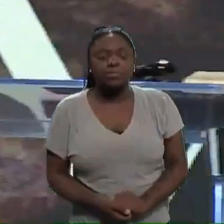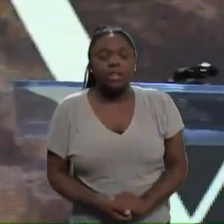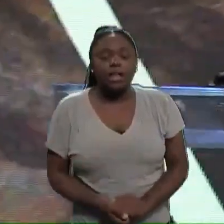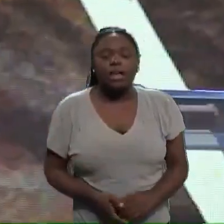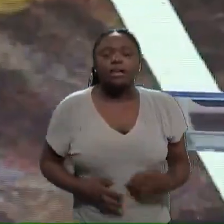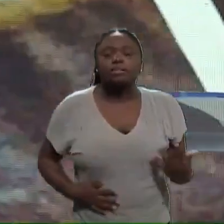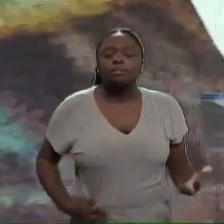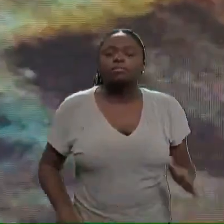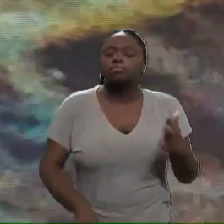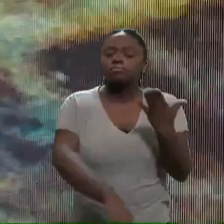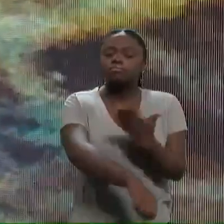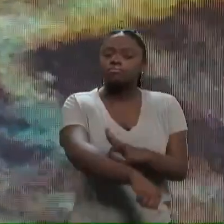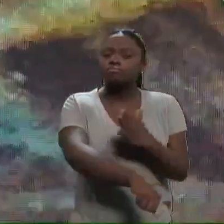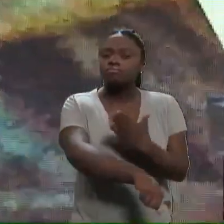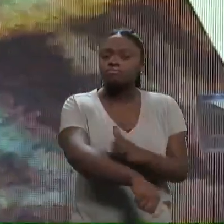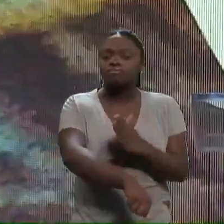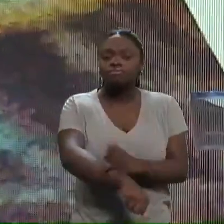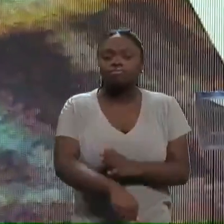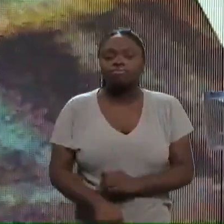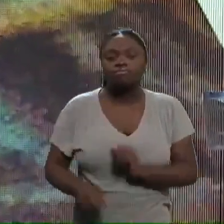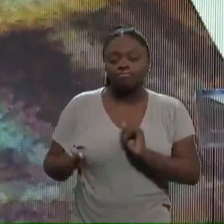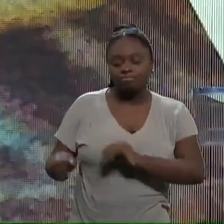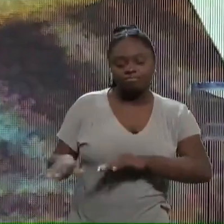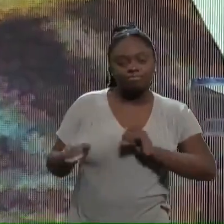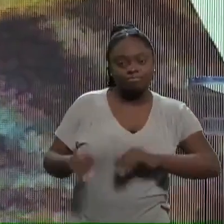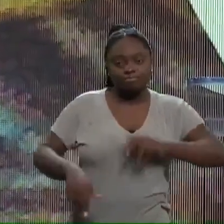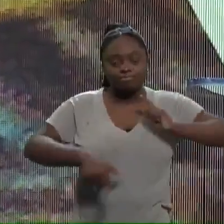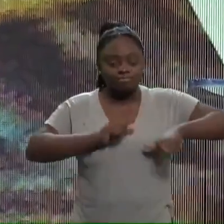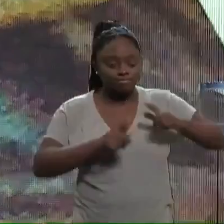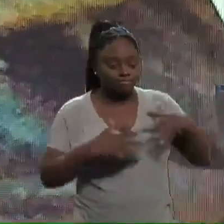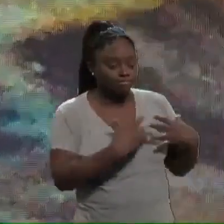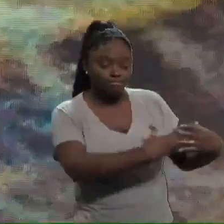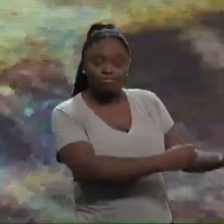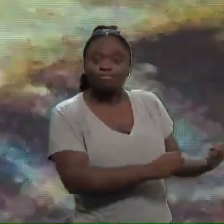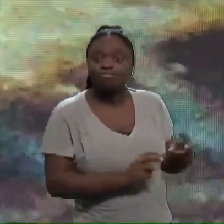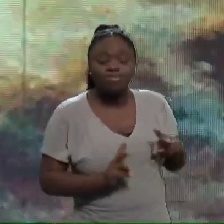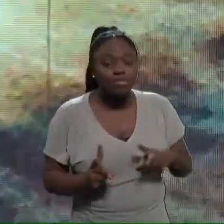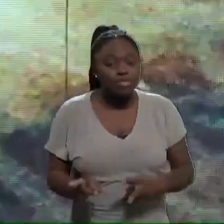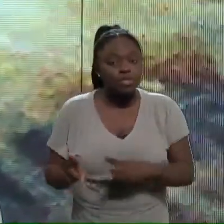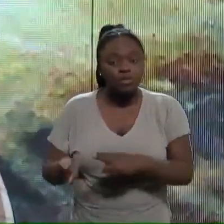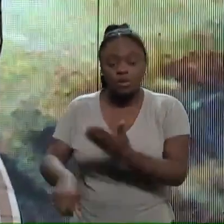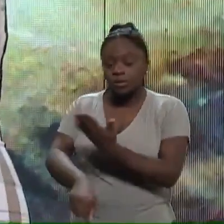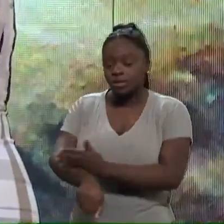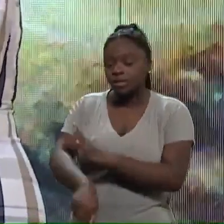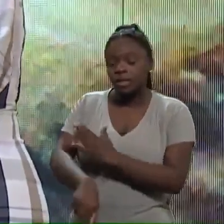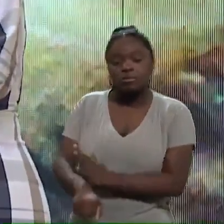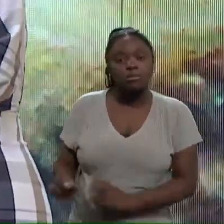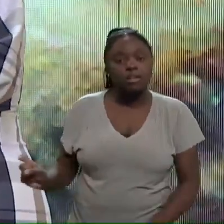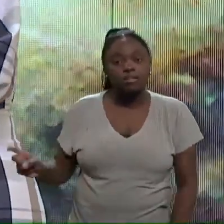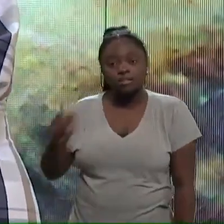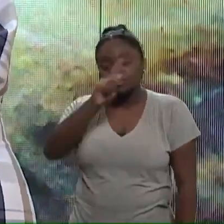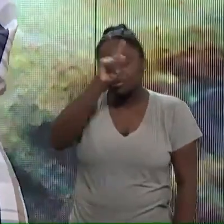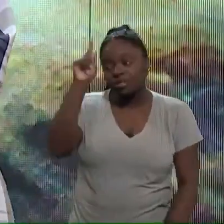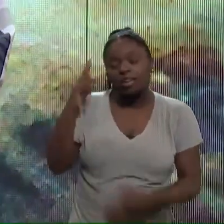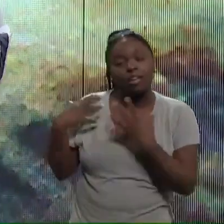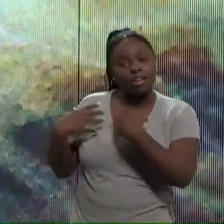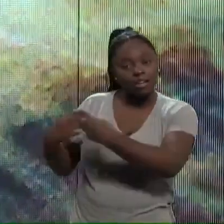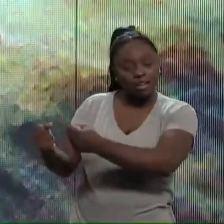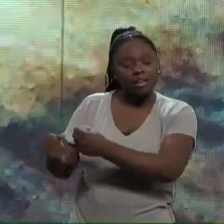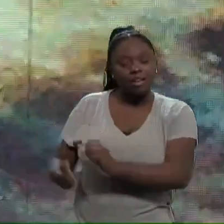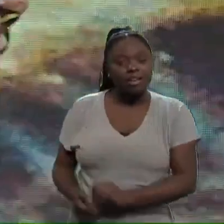O treinamento que o exército de Israel recebe é o mesmo treinamento que os filisteus recebem.